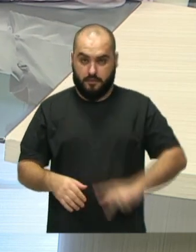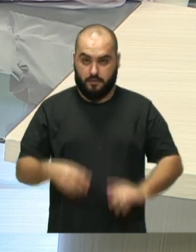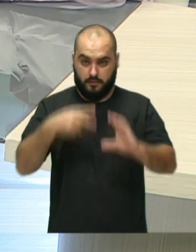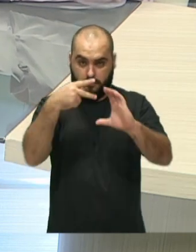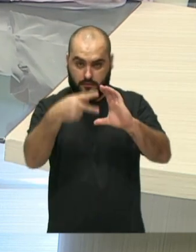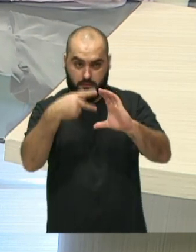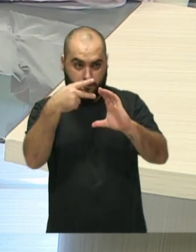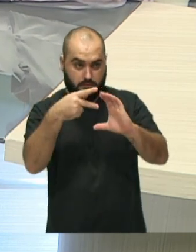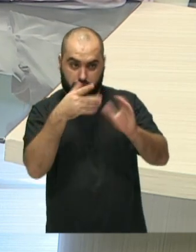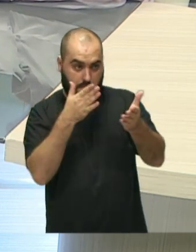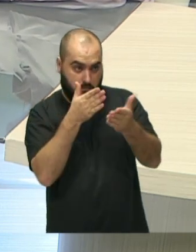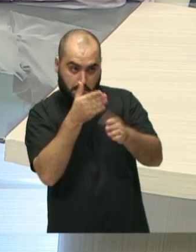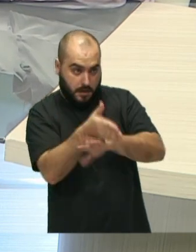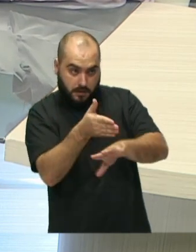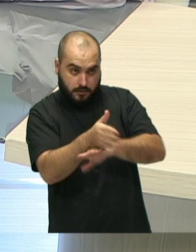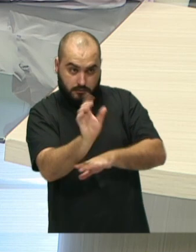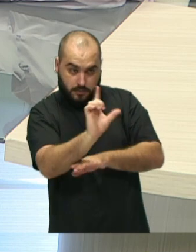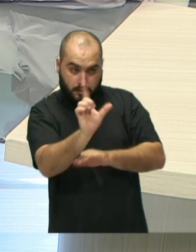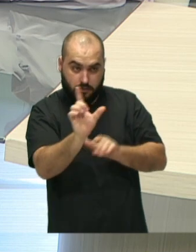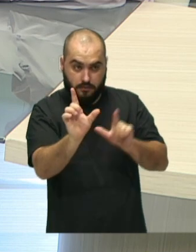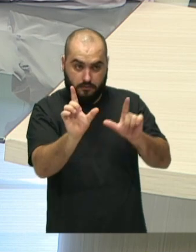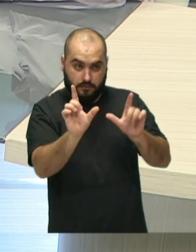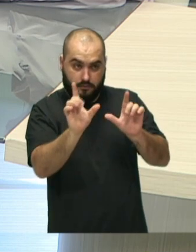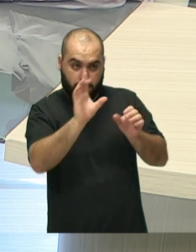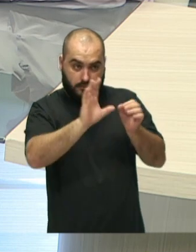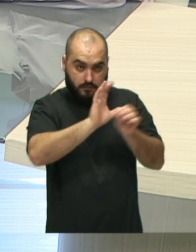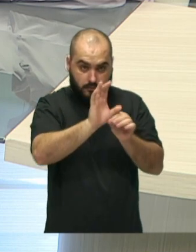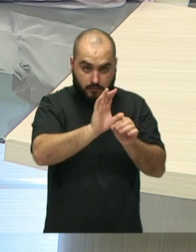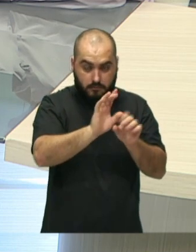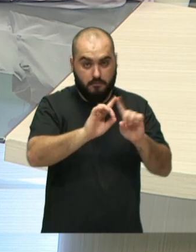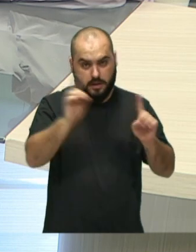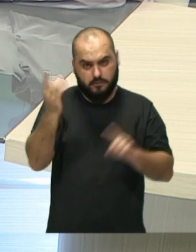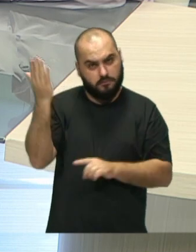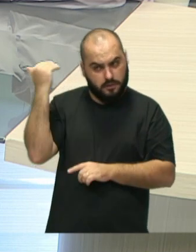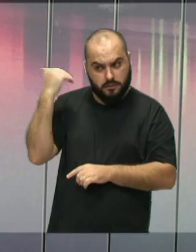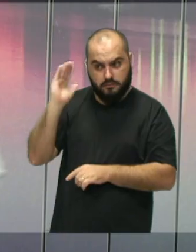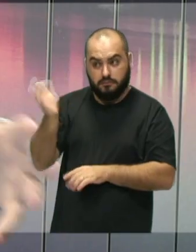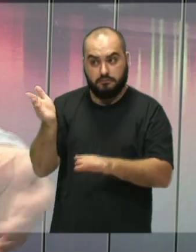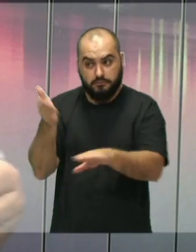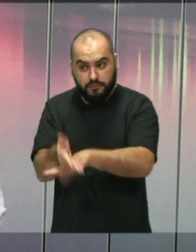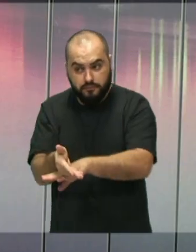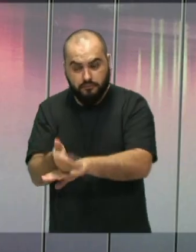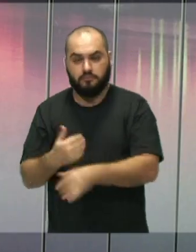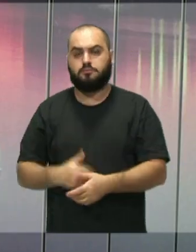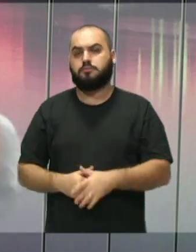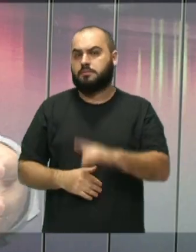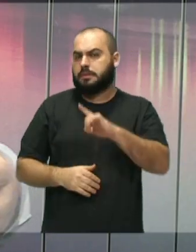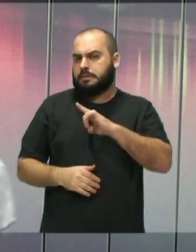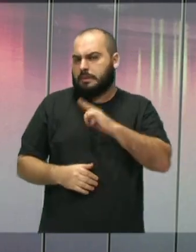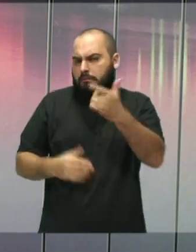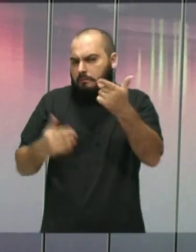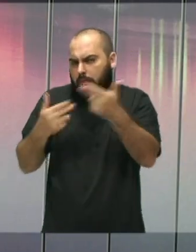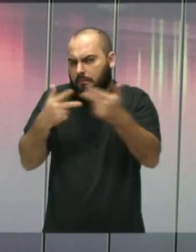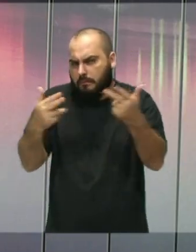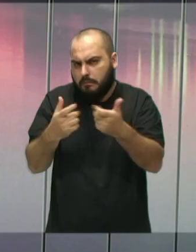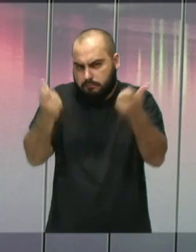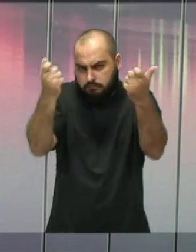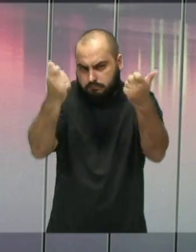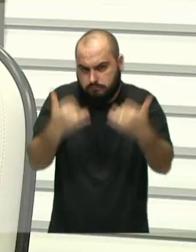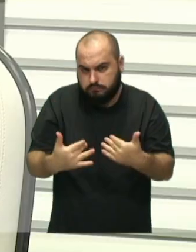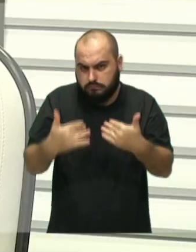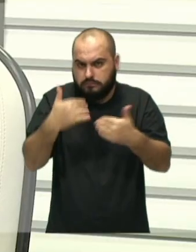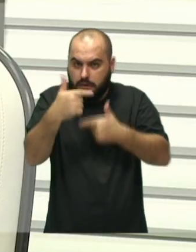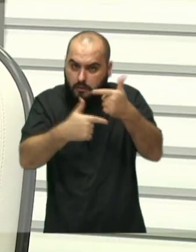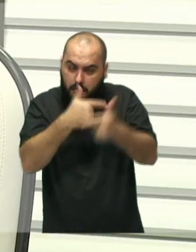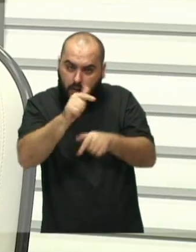não participa de condições mais e outras legislaturas e o senhor participou de algumas que a última cole algo que eu possa relatar do Trabalho